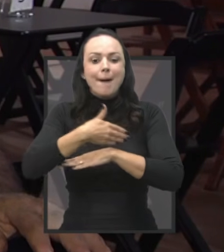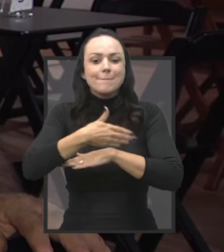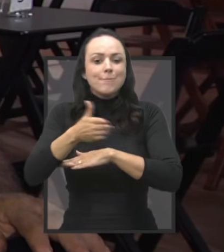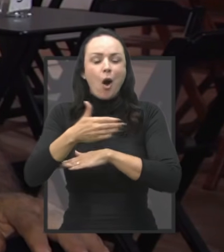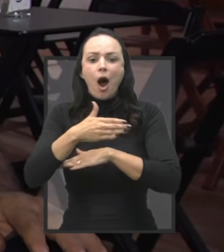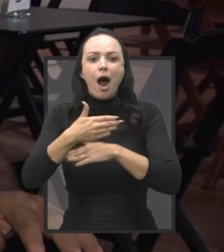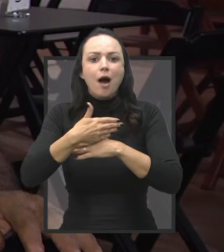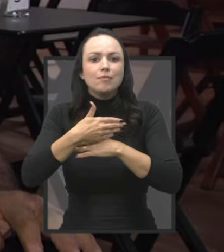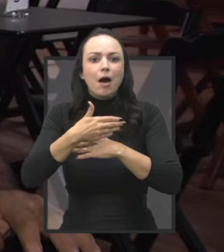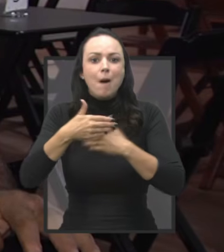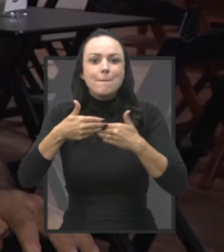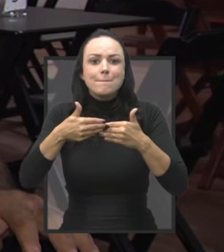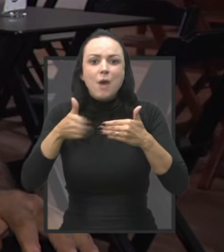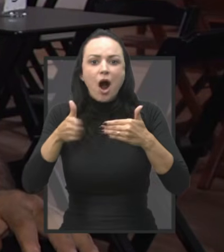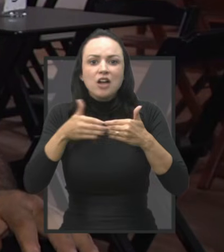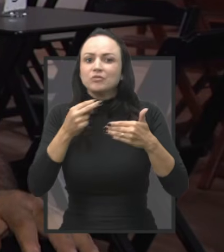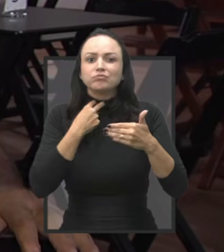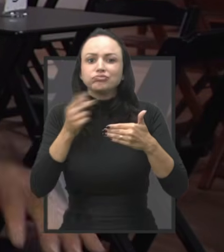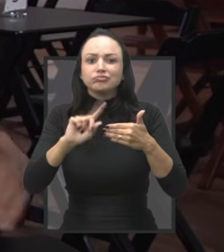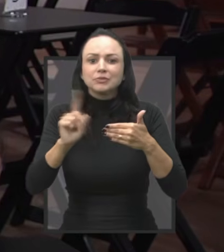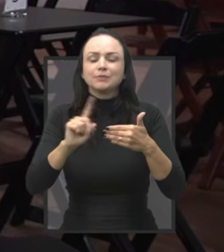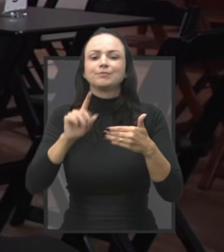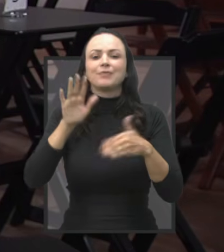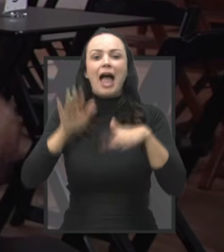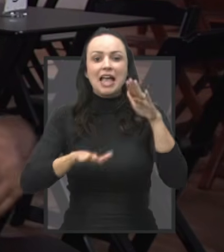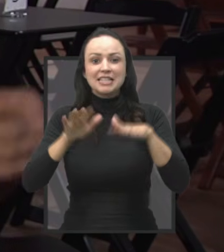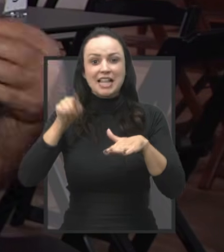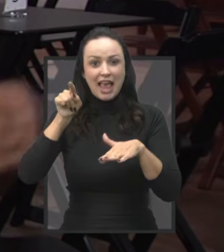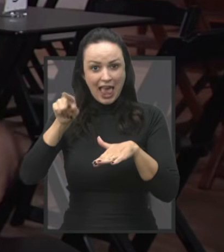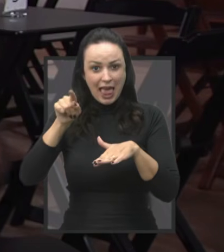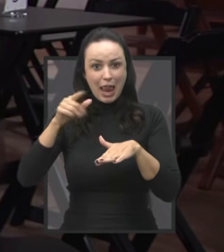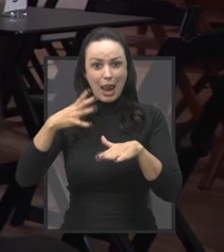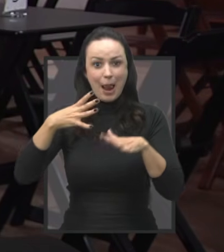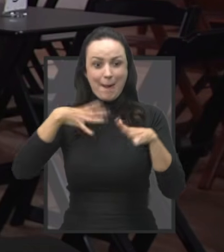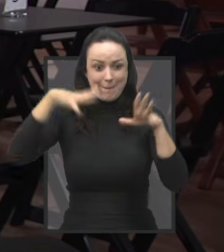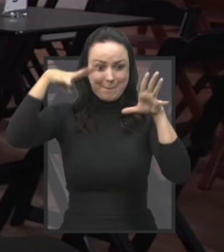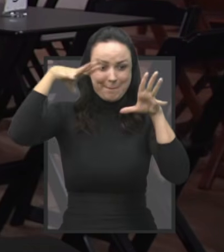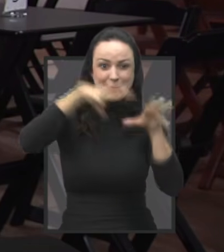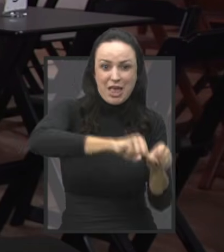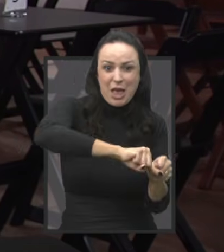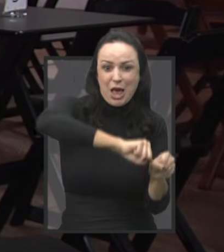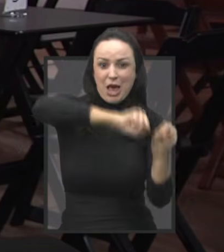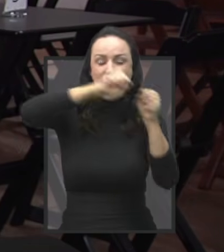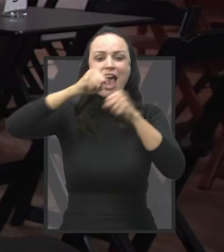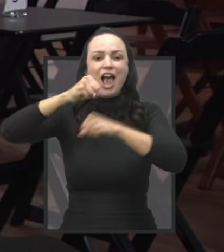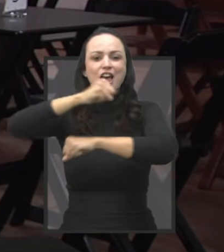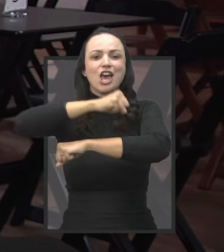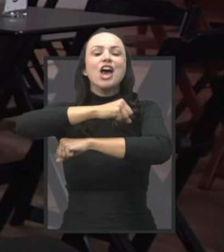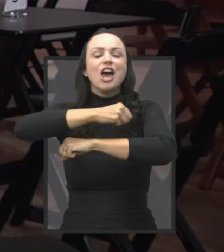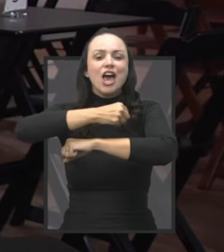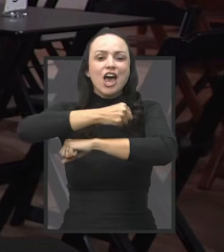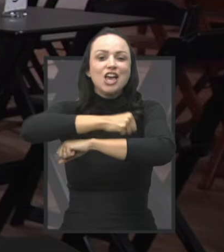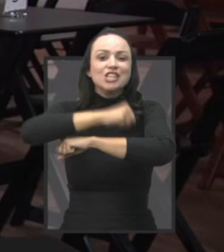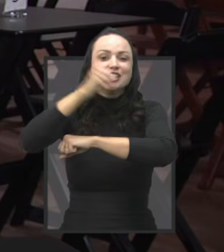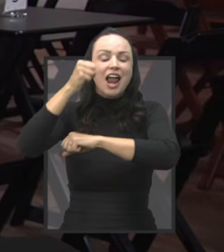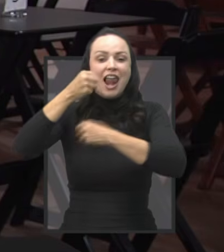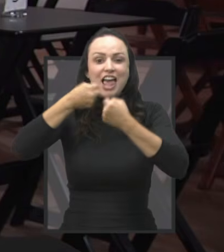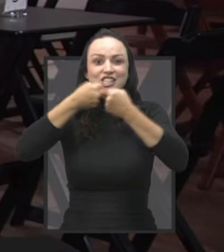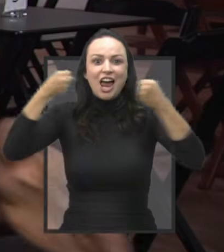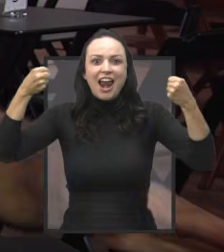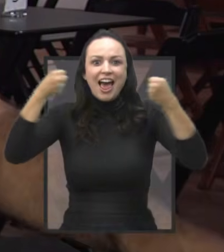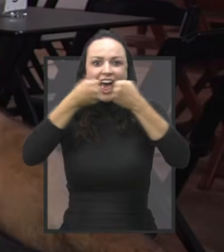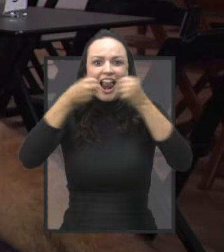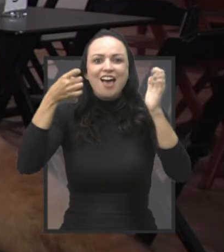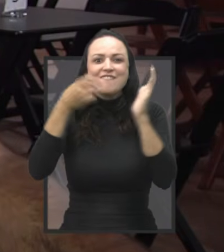abrir a porta. Algumas vezes ele me tirou eu do ônibus pro vidro, jogando eu do lado ali. Eu